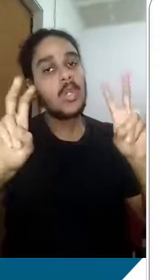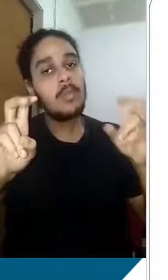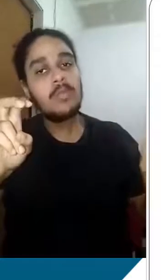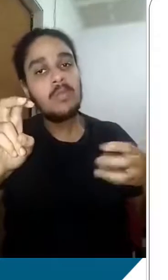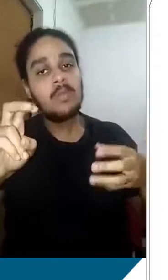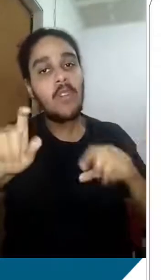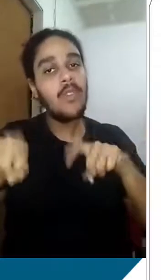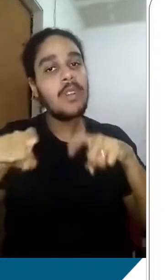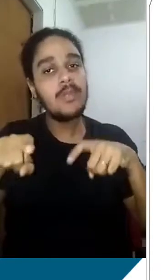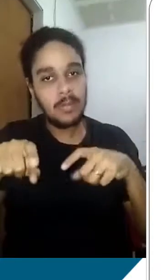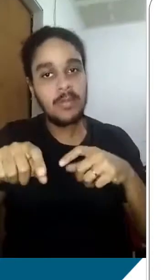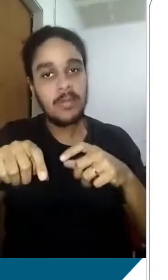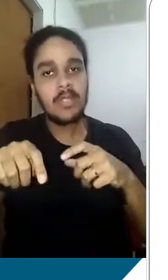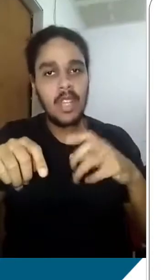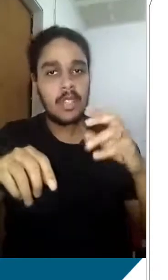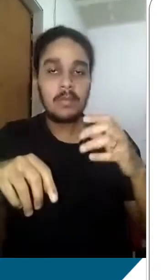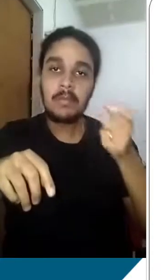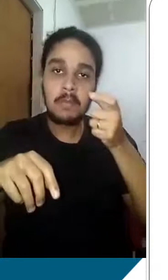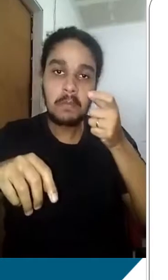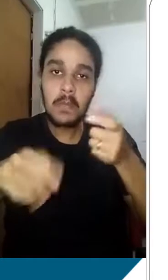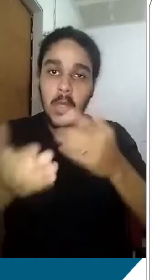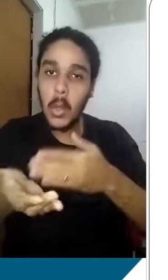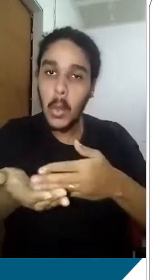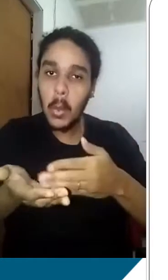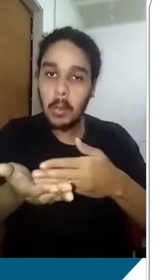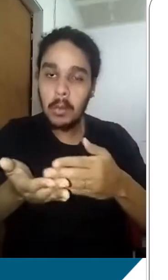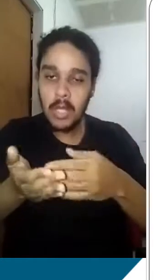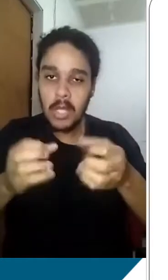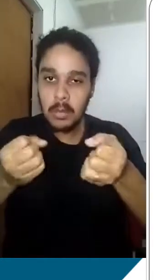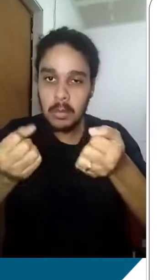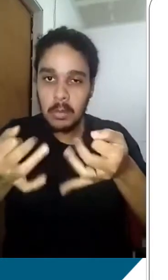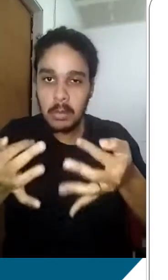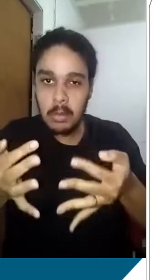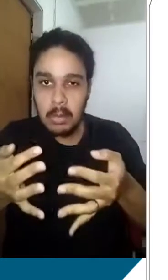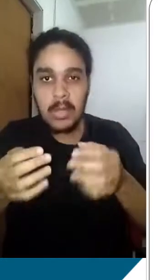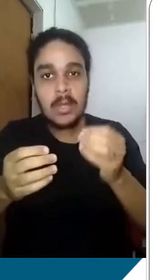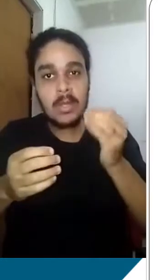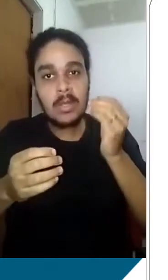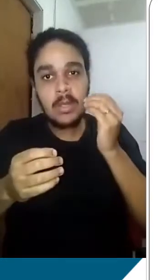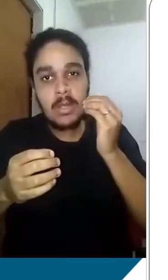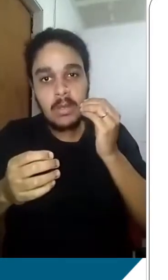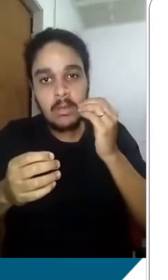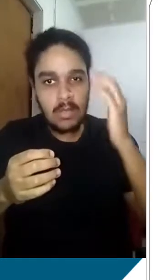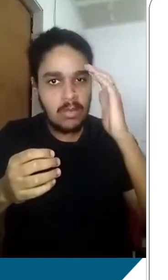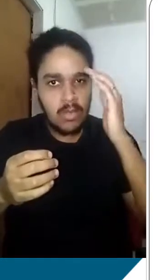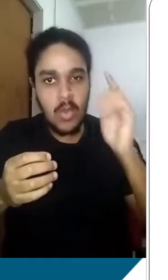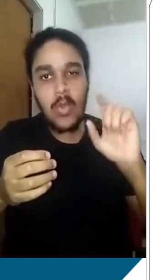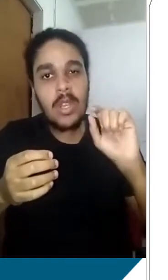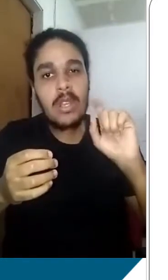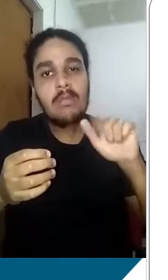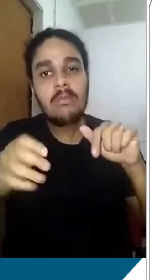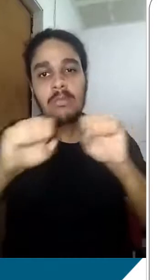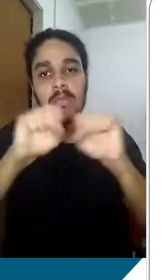É interessante a gente começar definindo ou buscando entender o que é um sistema de produção